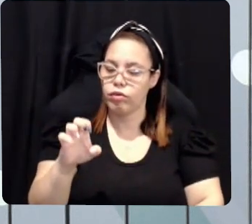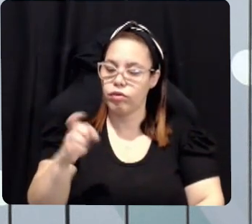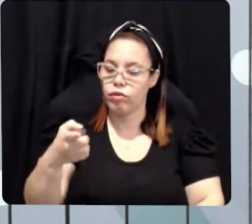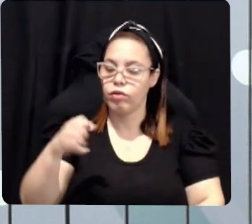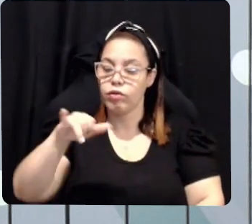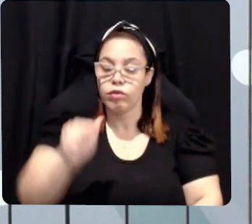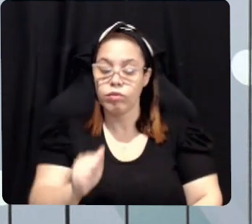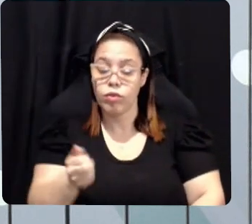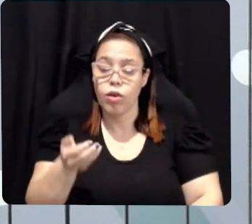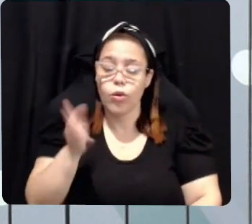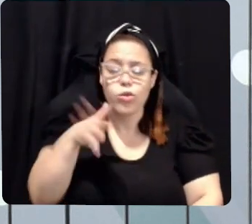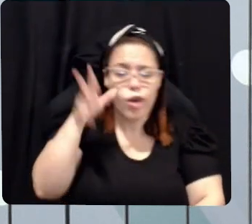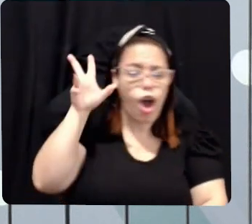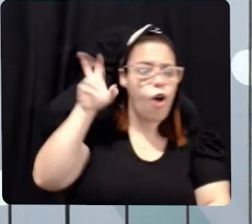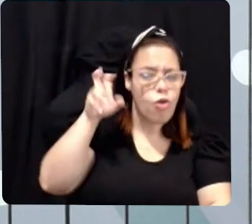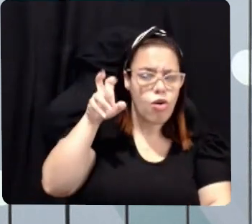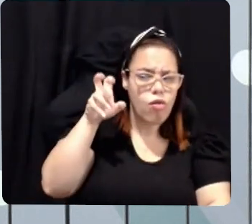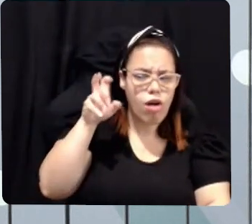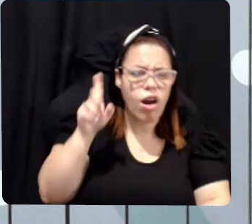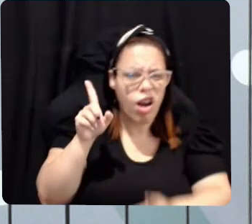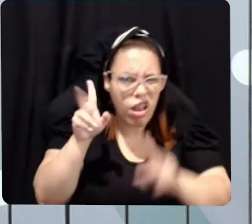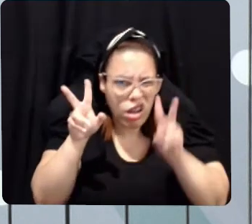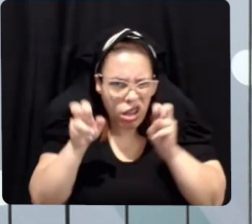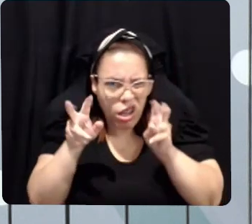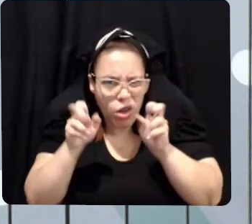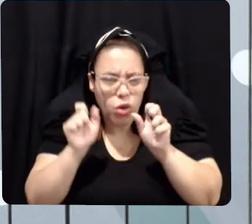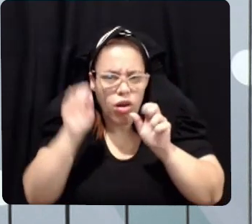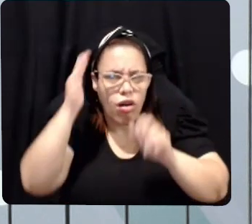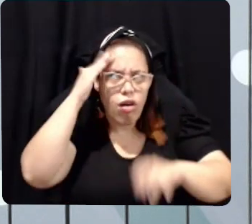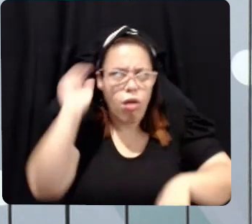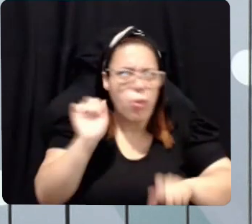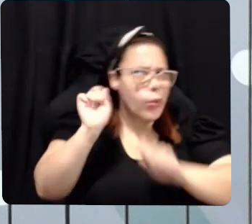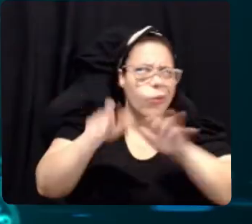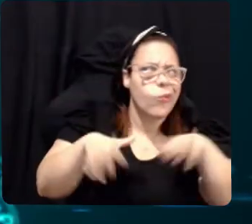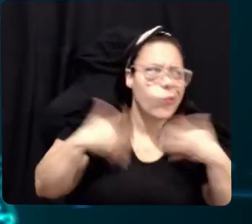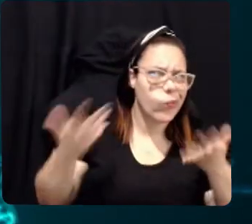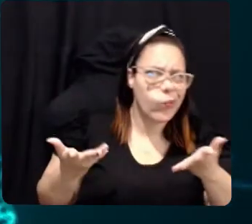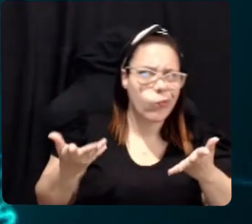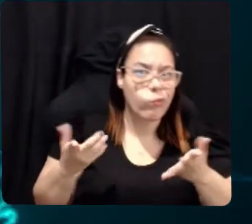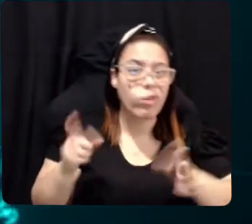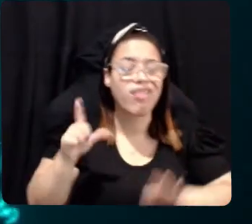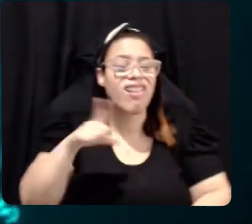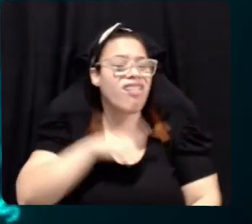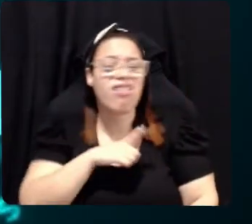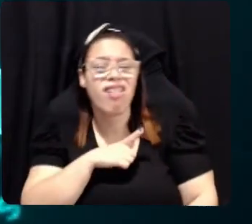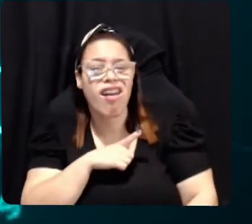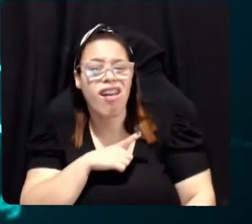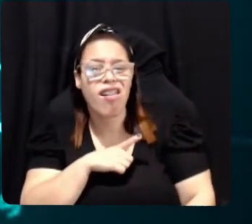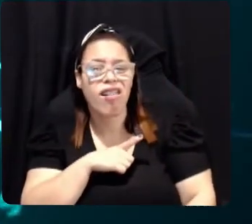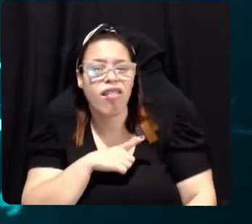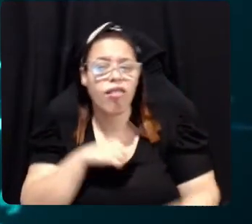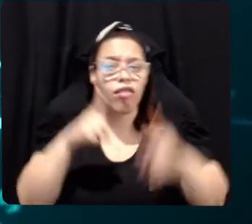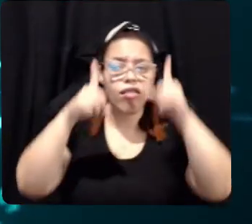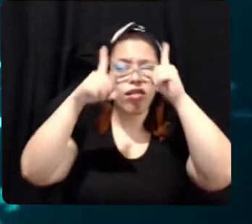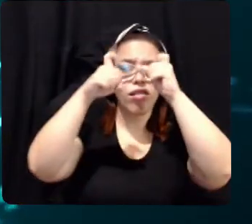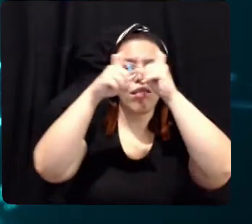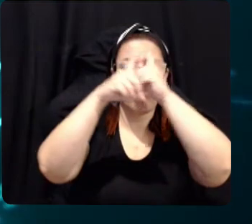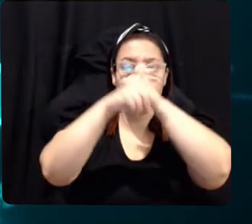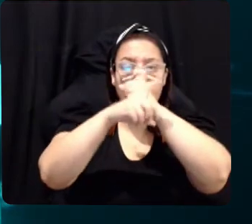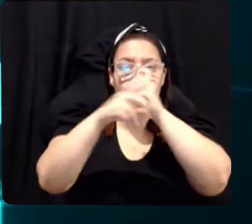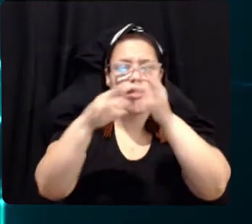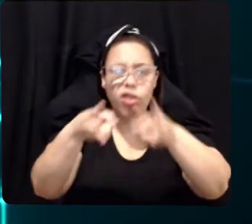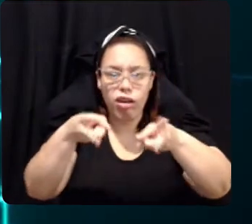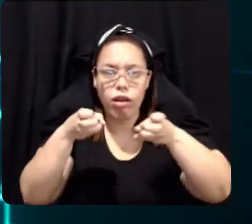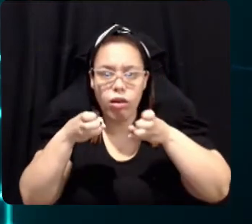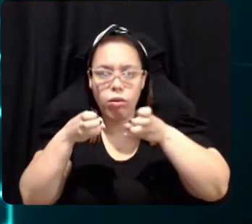a dislexia. Você já ouviu falar em dislexia? Sabe o que é isso? Quem tem dislexia pode